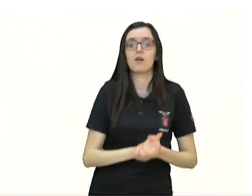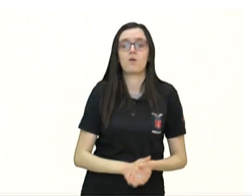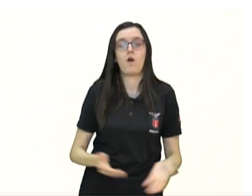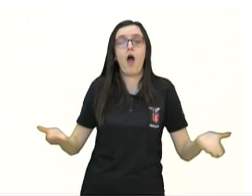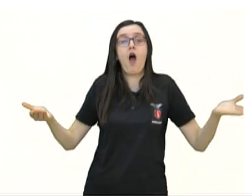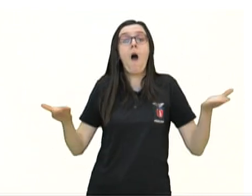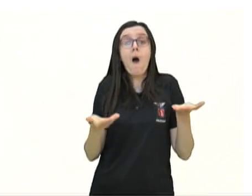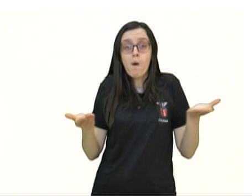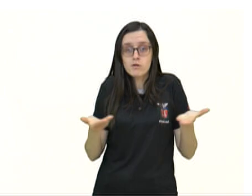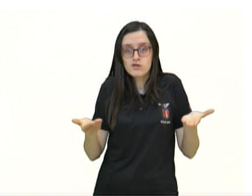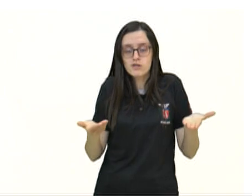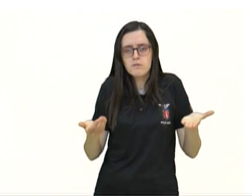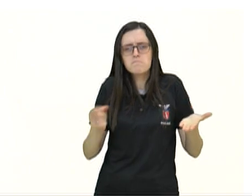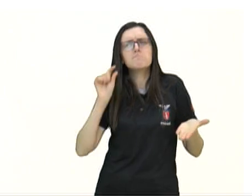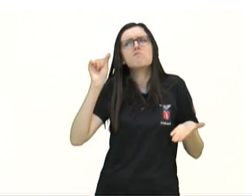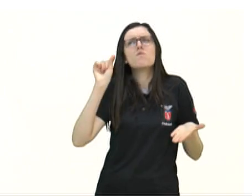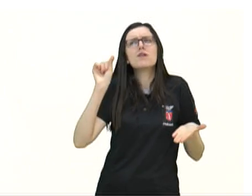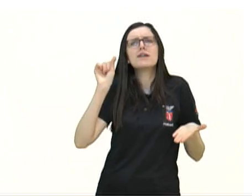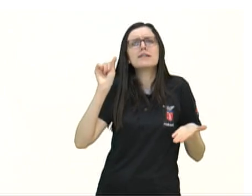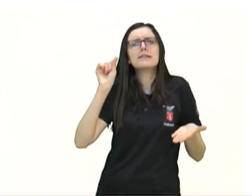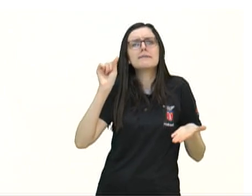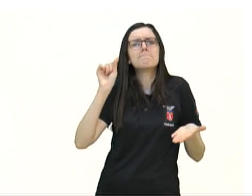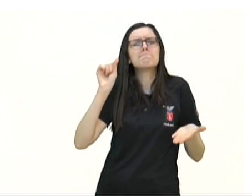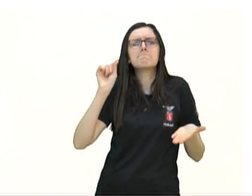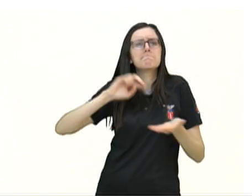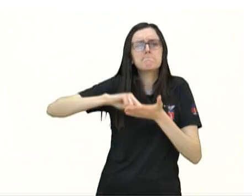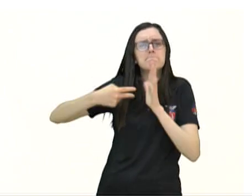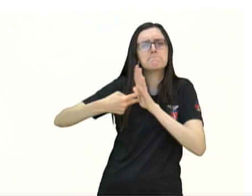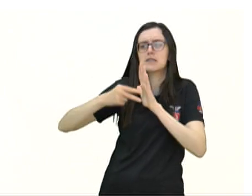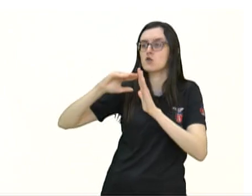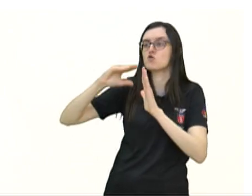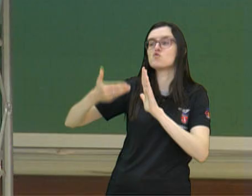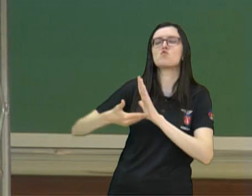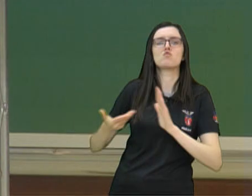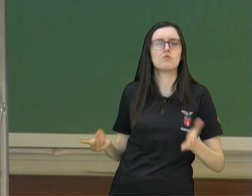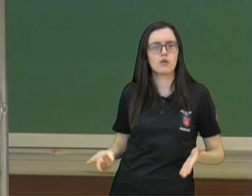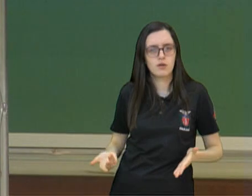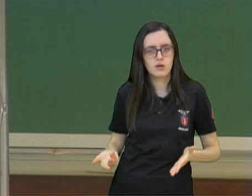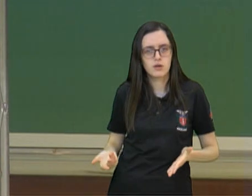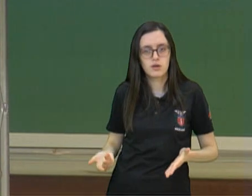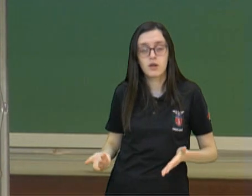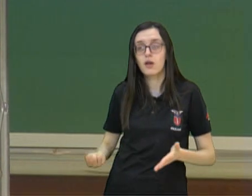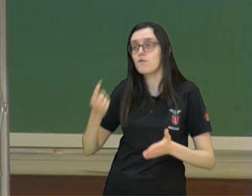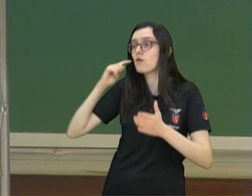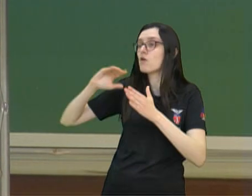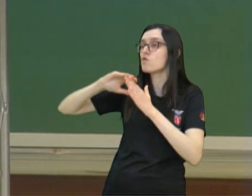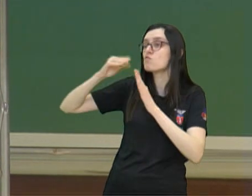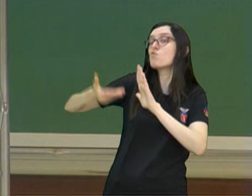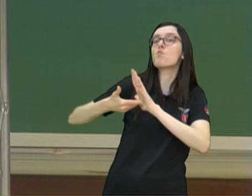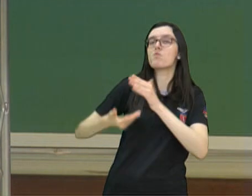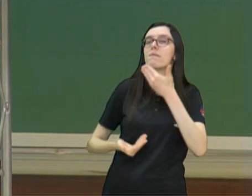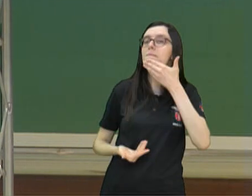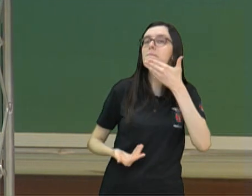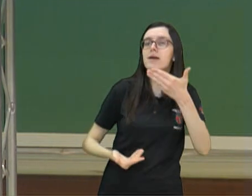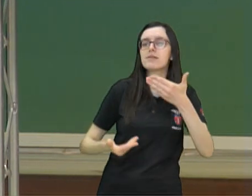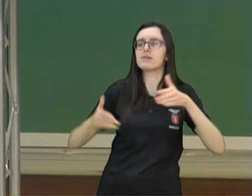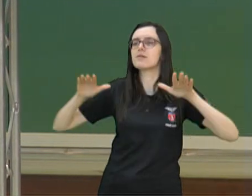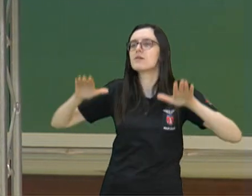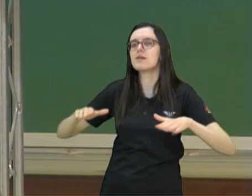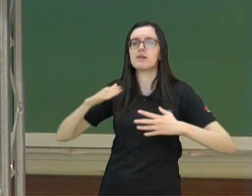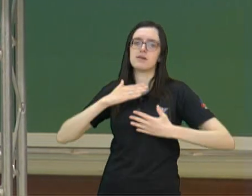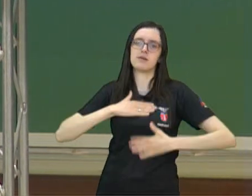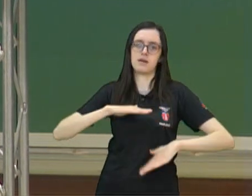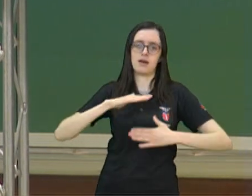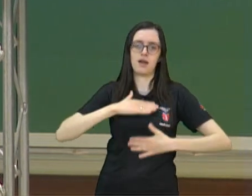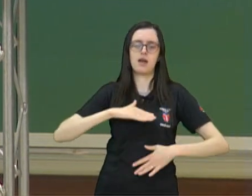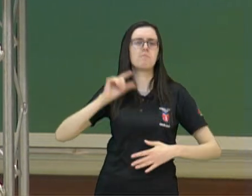hoje, o que poderia ser esse tudo? Olha, tudo pede um pouco mais de calma. O que